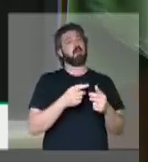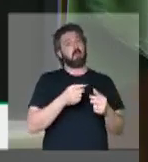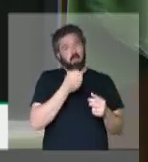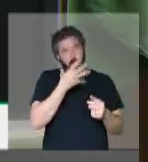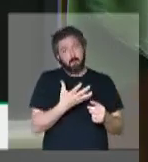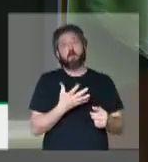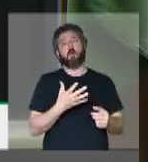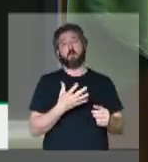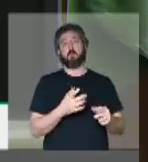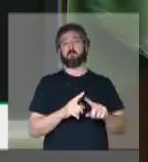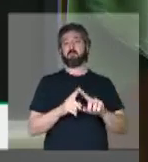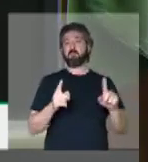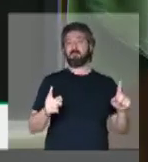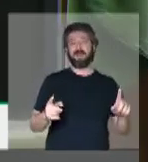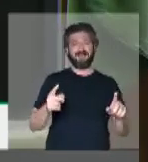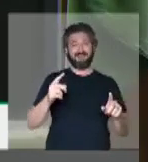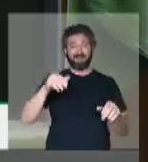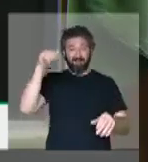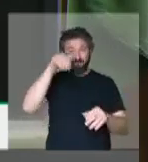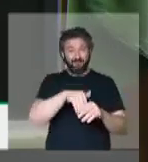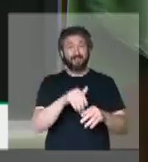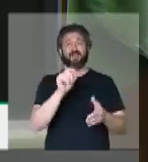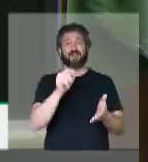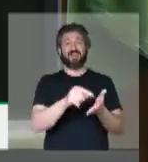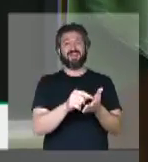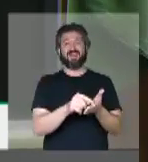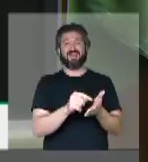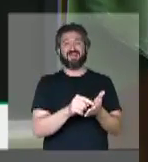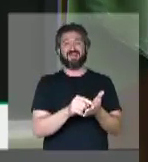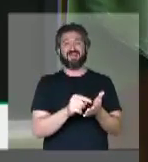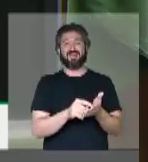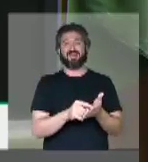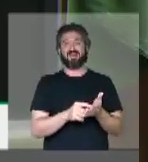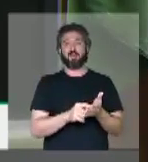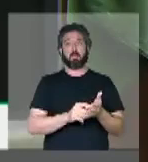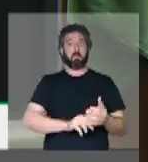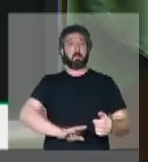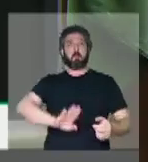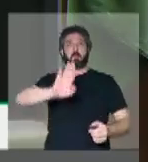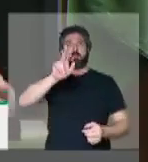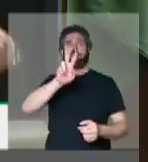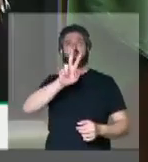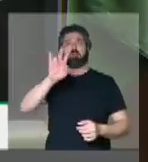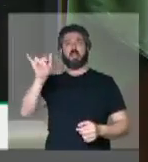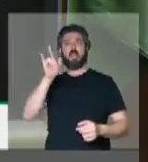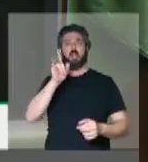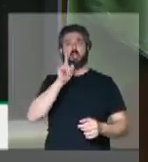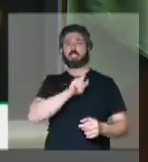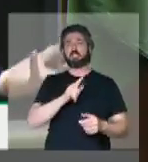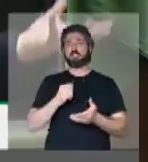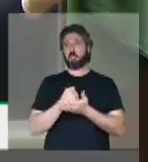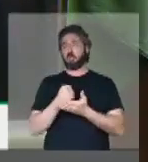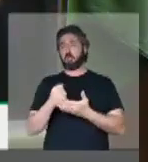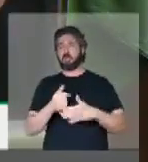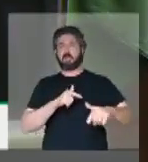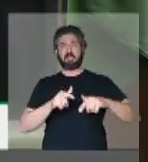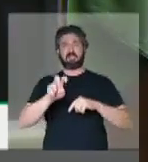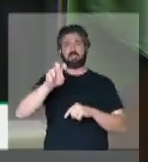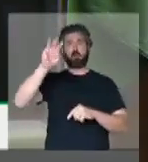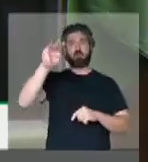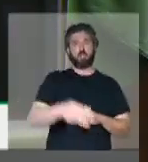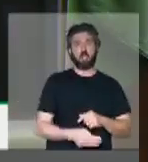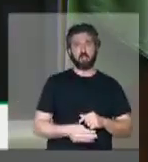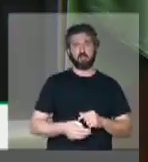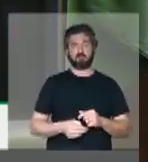coisa, mas o que nós vimos na reforma trabalhista era que havia a grande promessa de que haveria a criação de 5 milhões